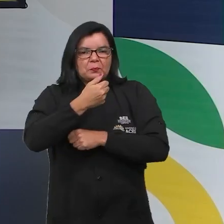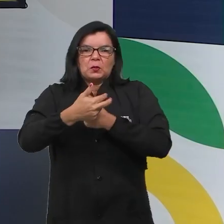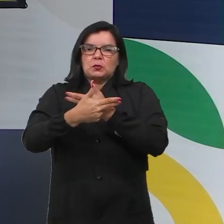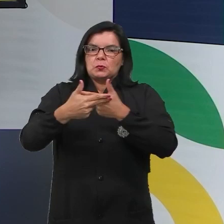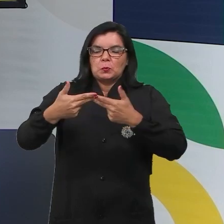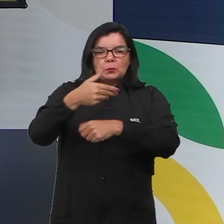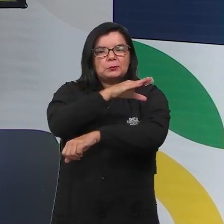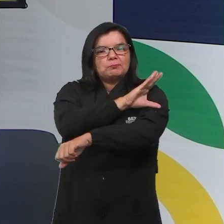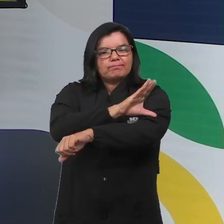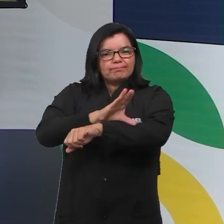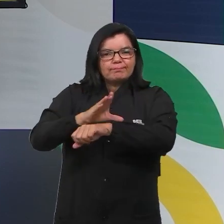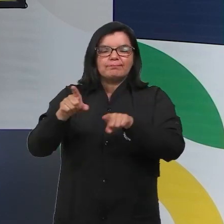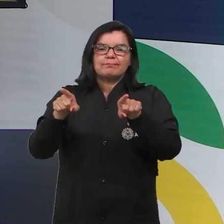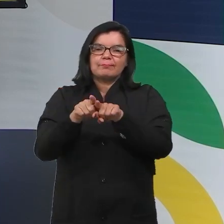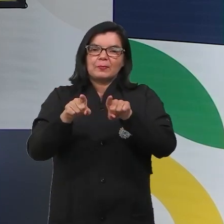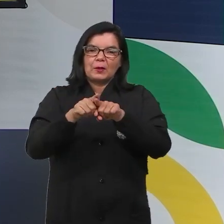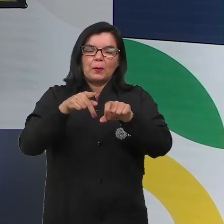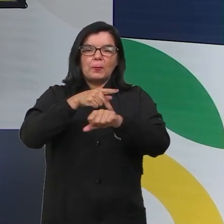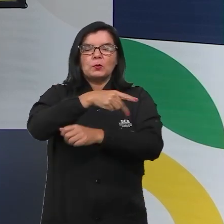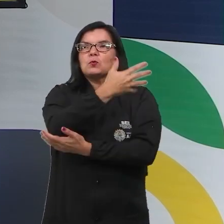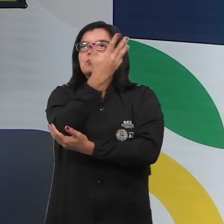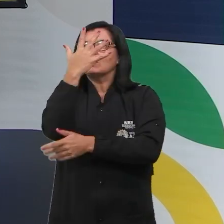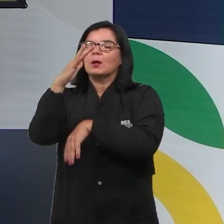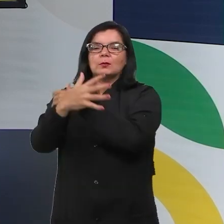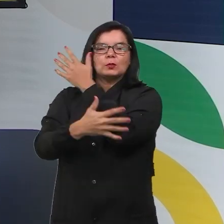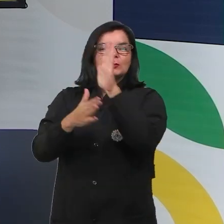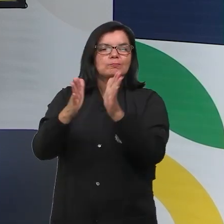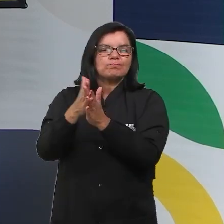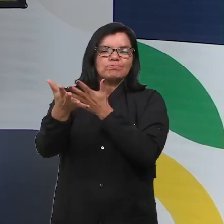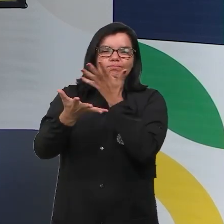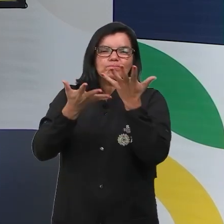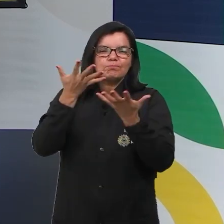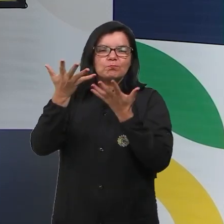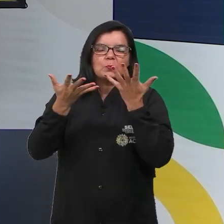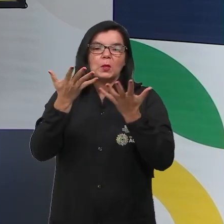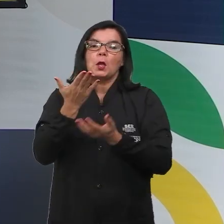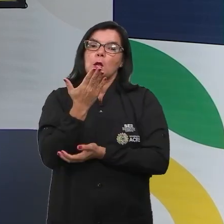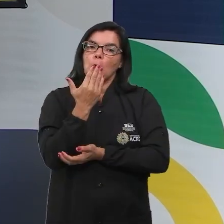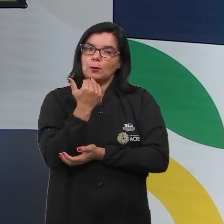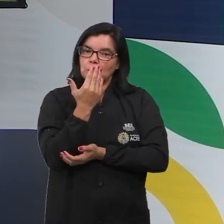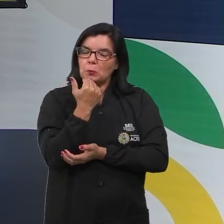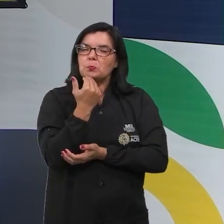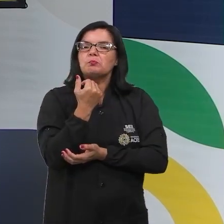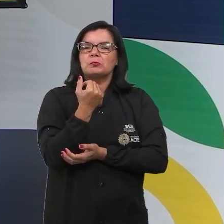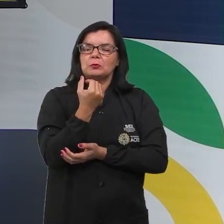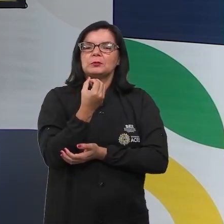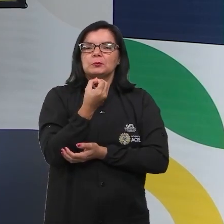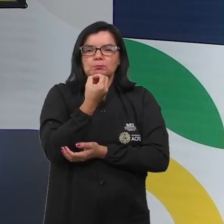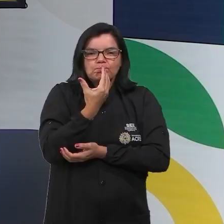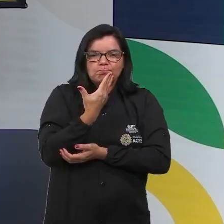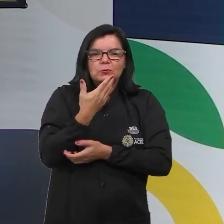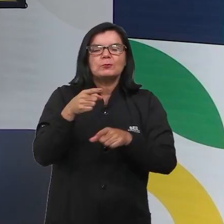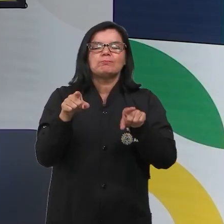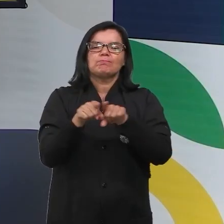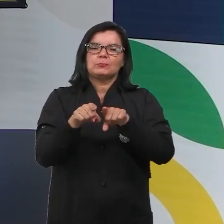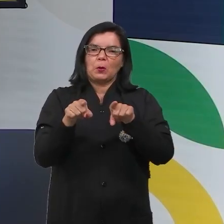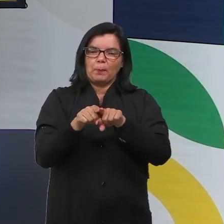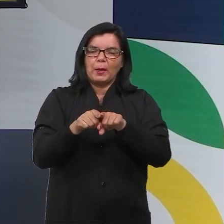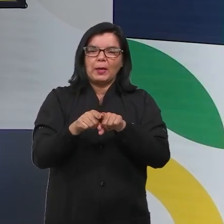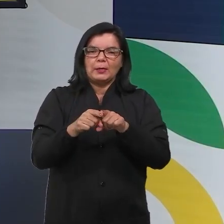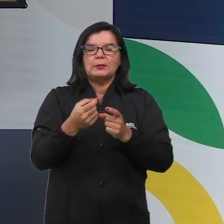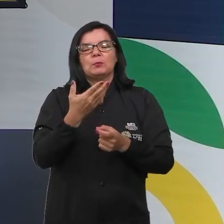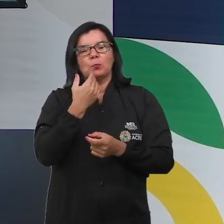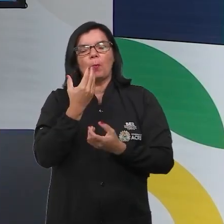de cultura, com paisagens maravilhosas, com uma culinária também muito peculiar, muito picante, né? A comida é cheia